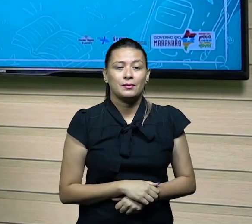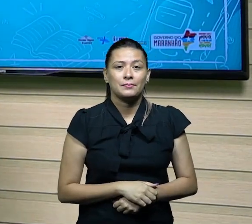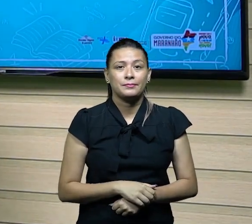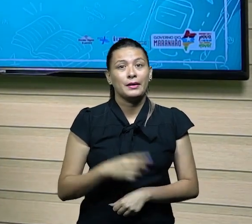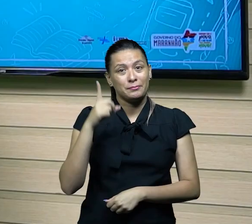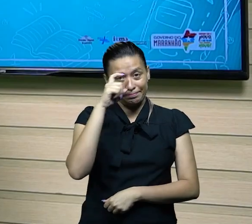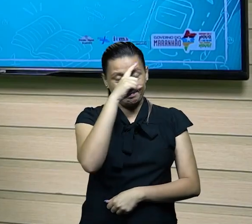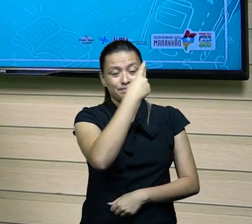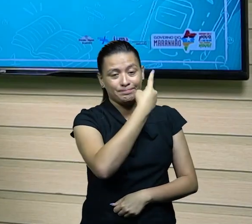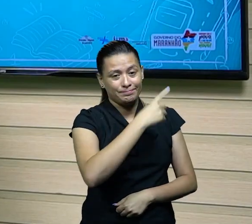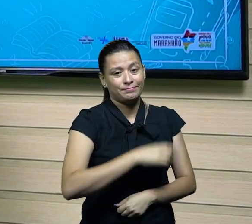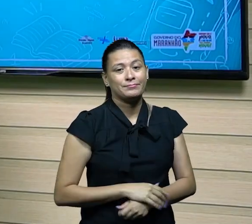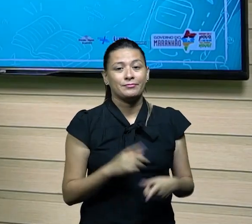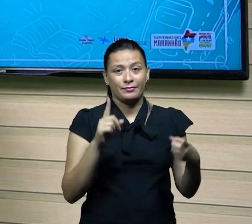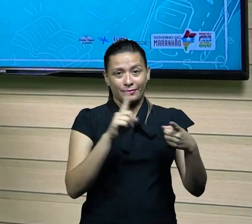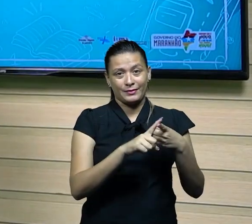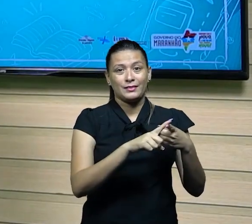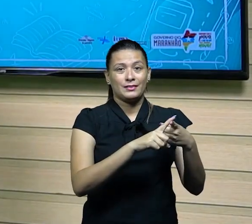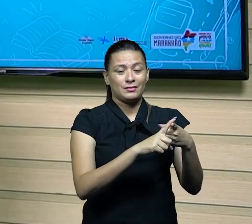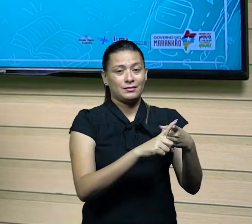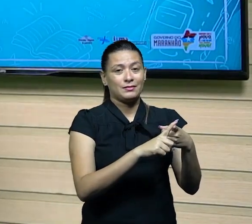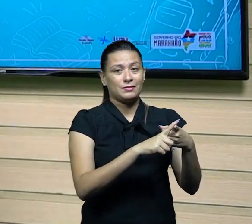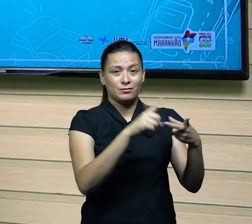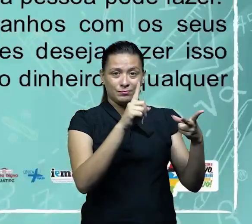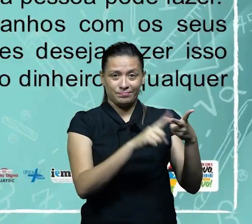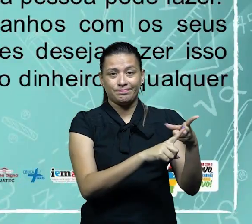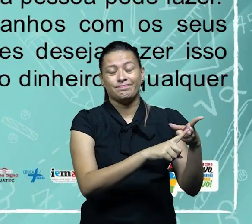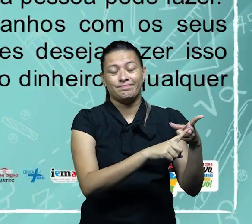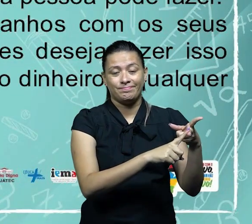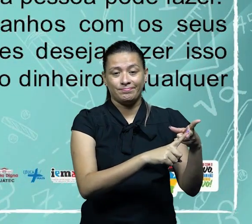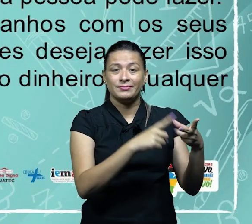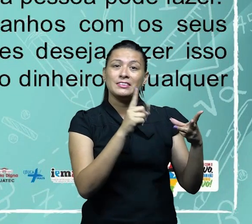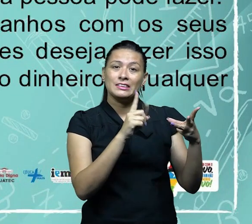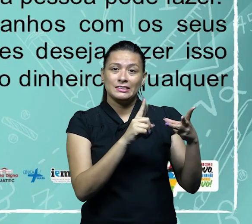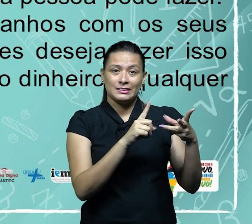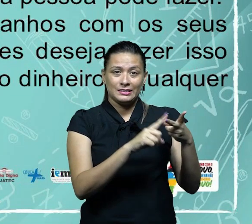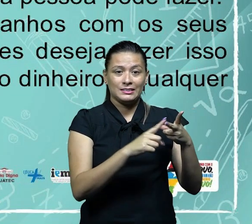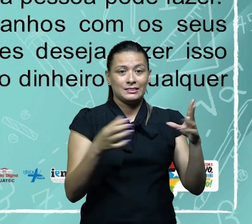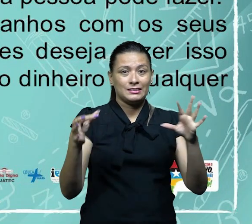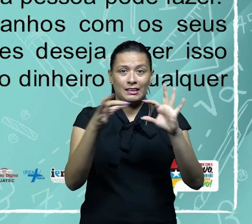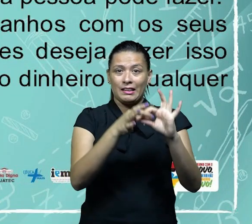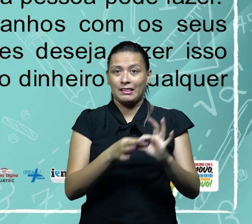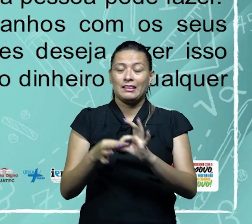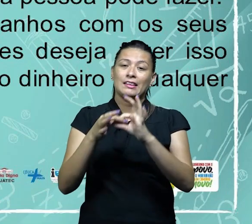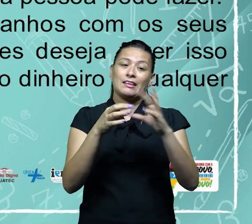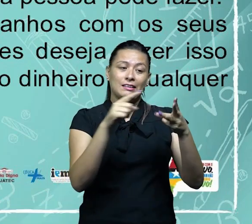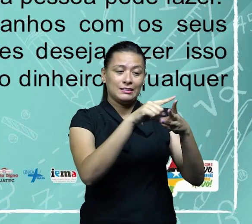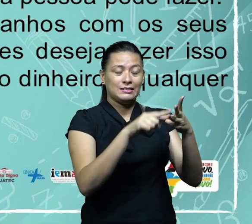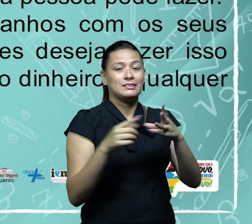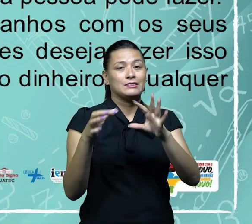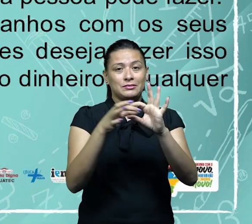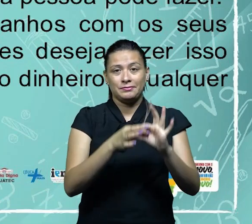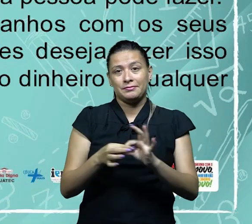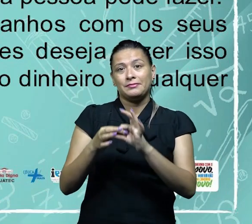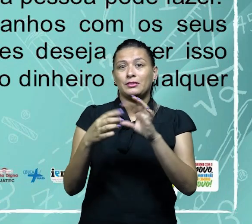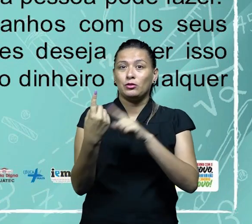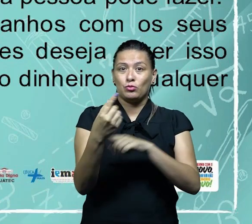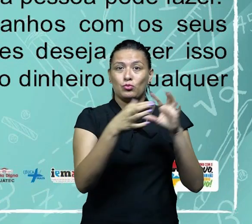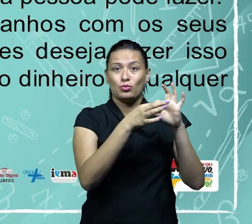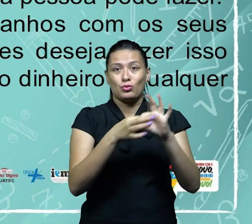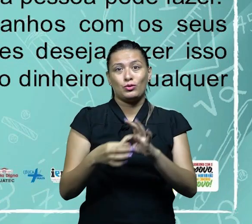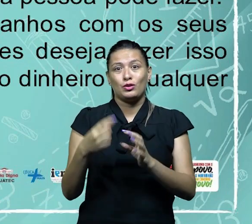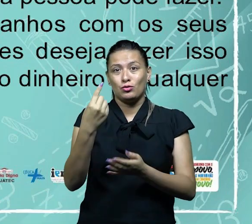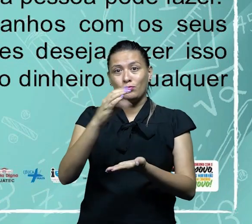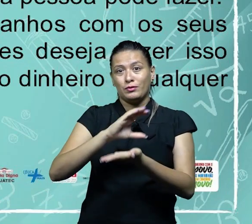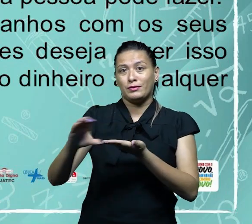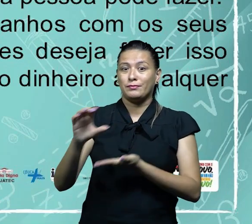a rentabilidade numa única situação, numa única aplicação, ok? Na maioria das vezes será necessário abrir mão de um desses elementos para